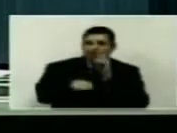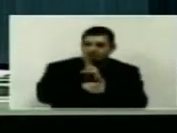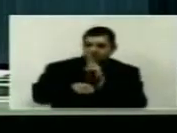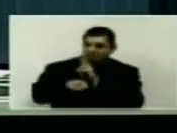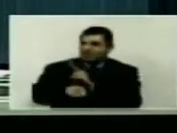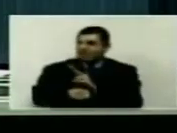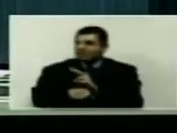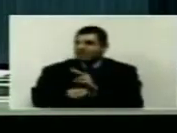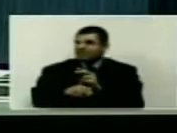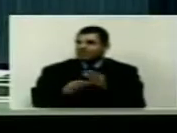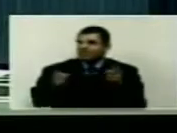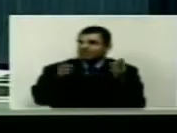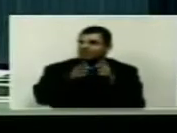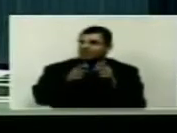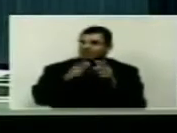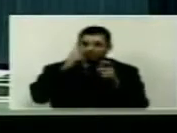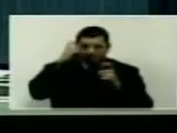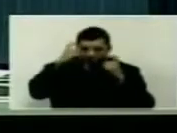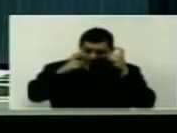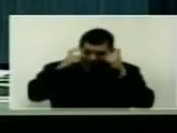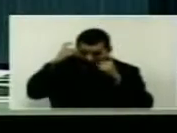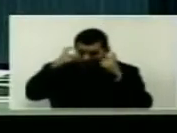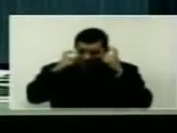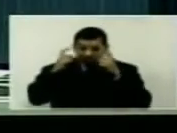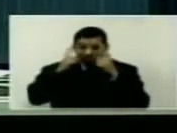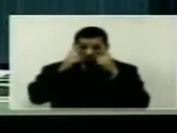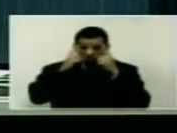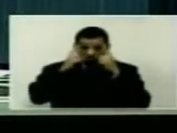fiscal absurdamente preocupante.